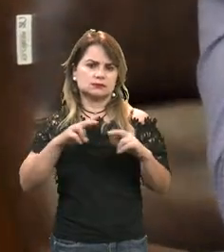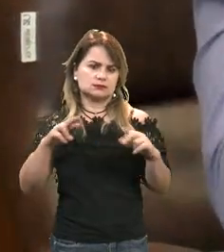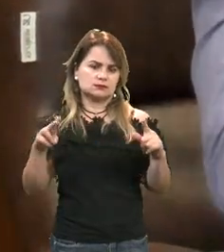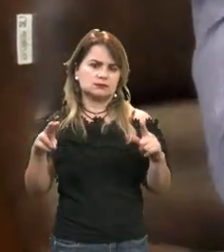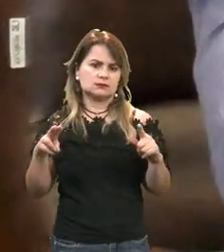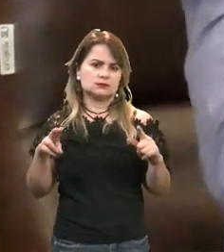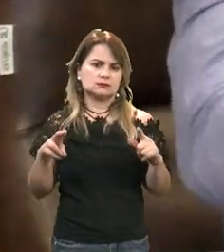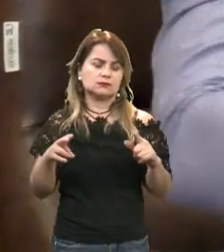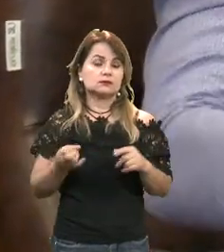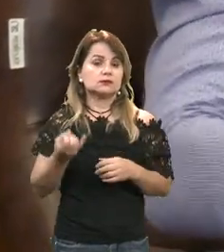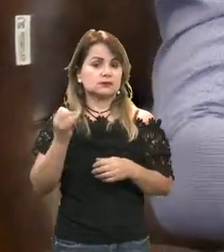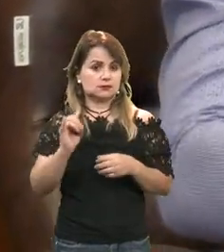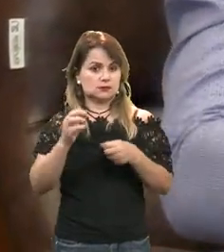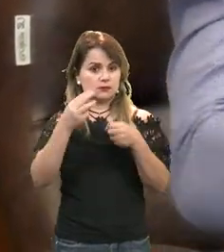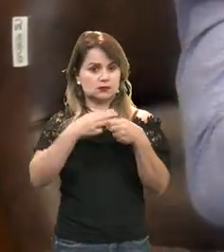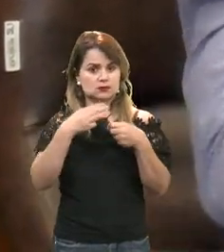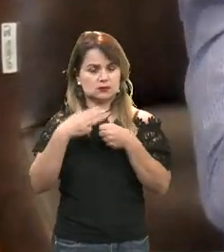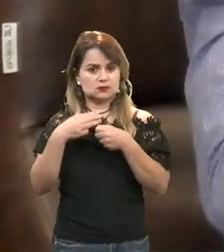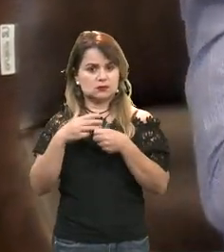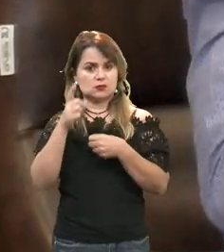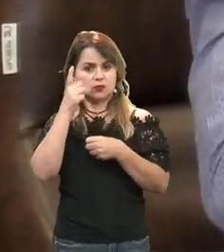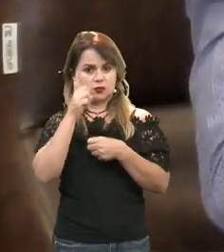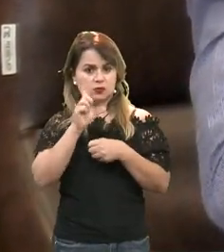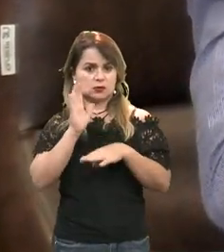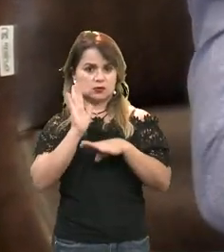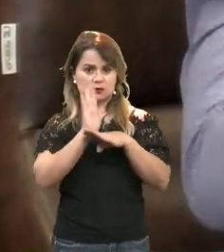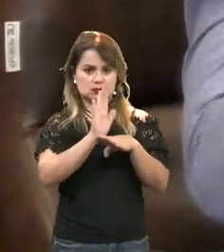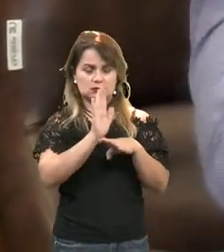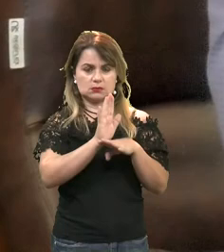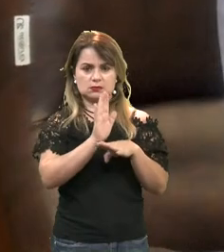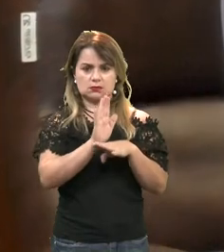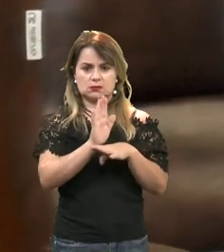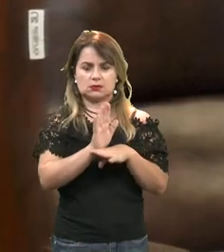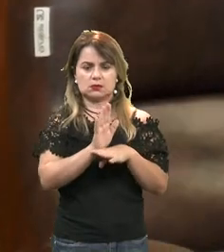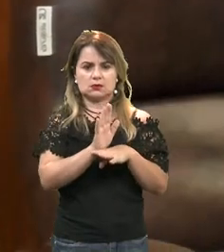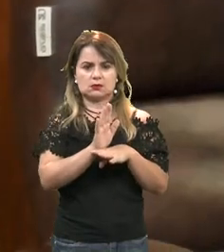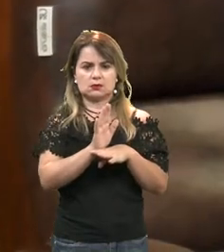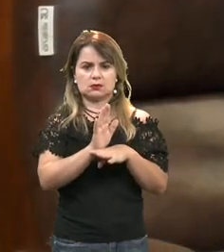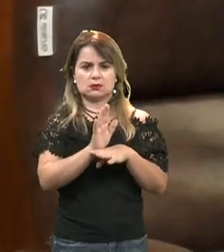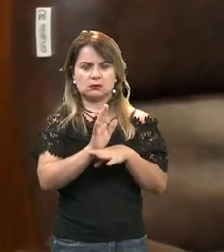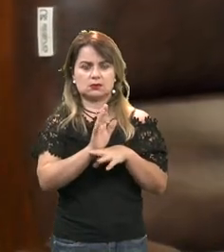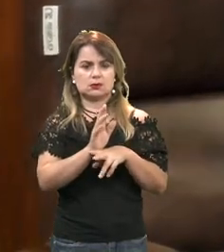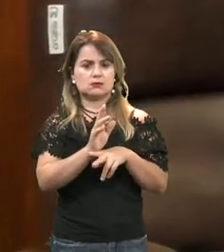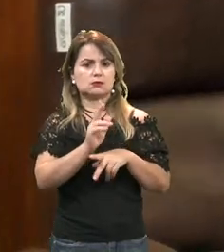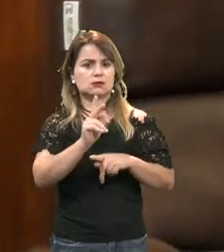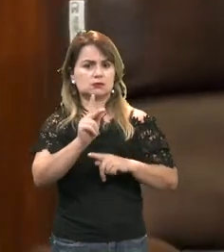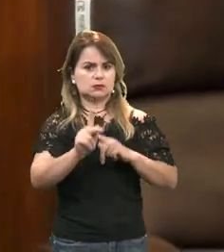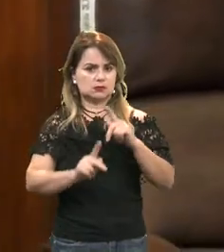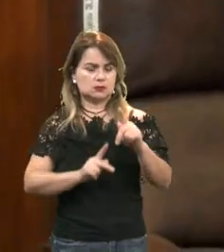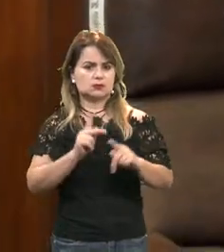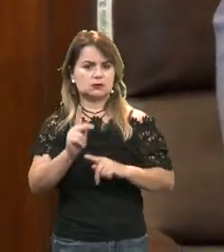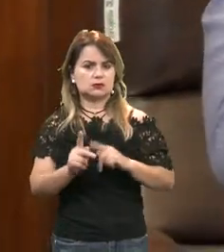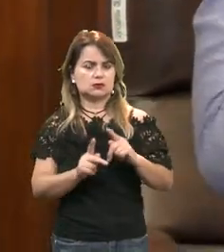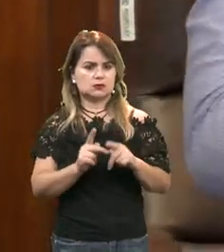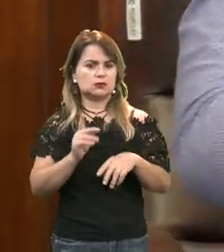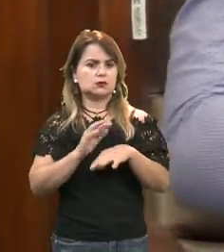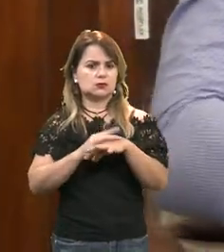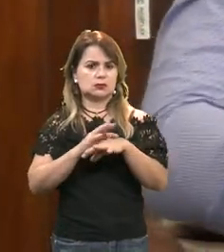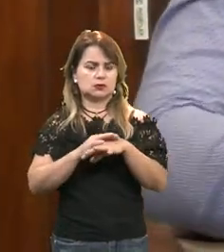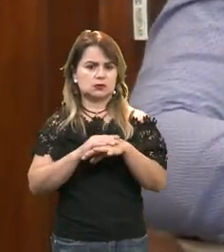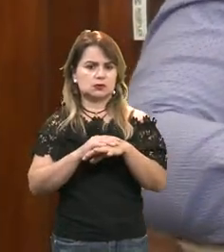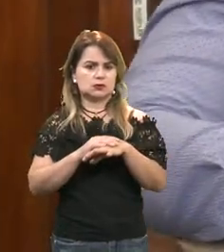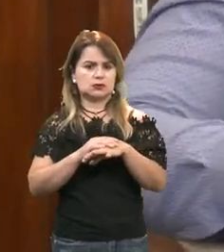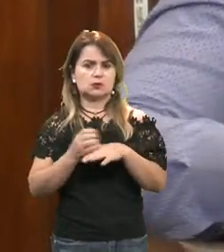Se o município conseguir dar uma estrutura para que esse paciente, pelo menos, não tenha que pagar